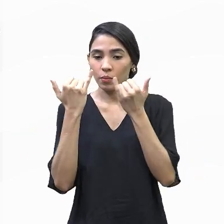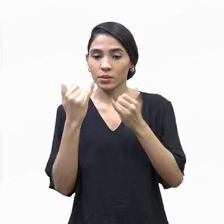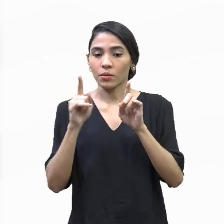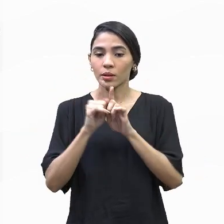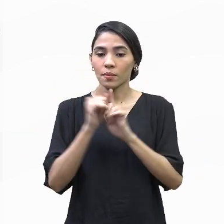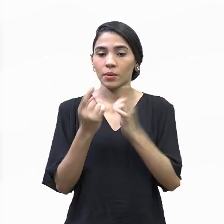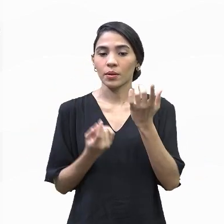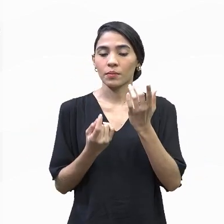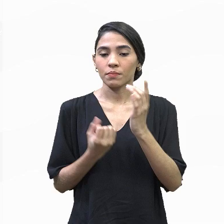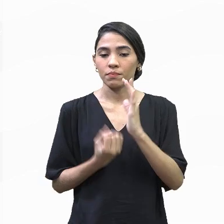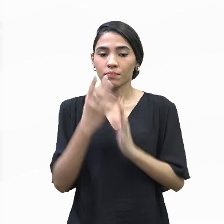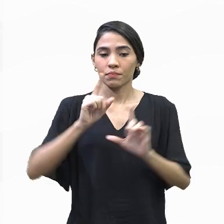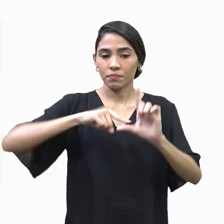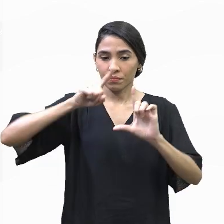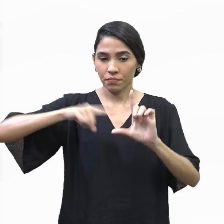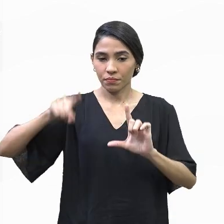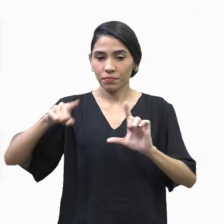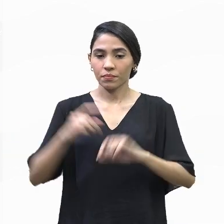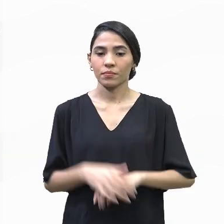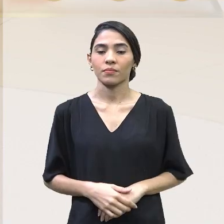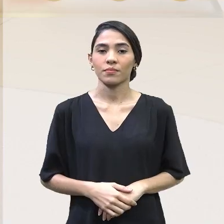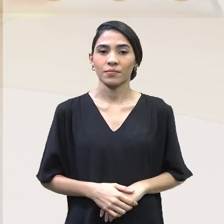e elaboração de gráficos?